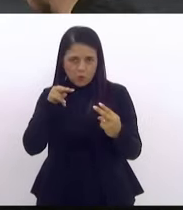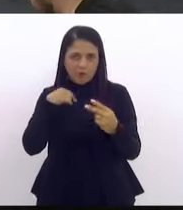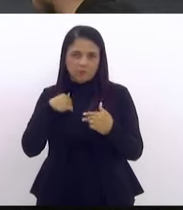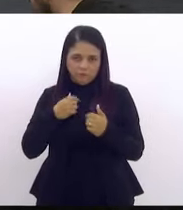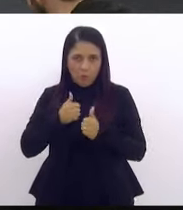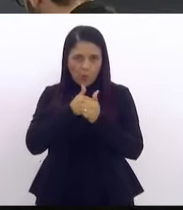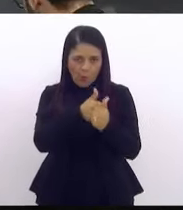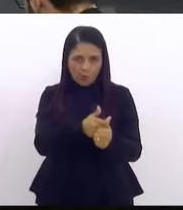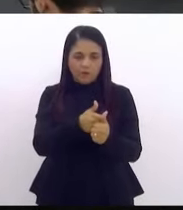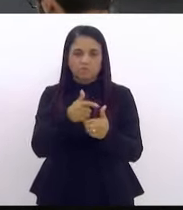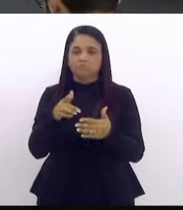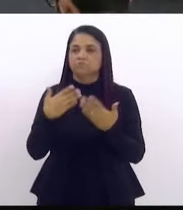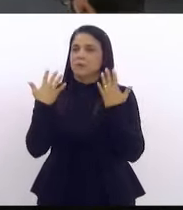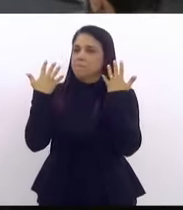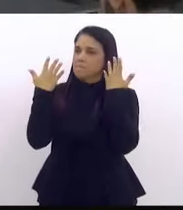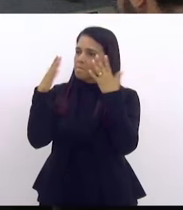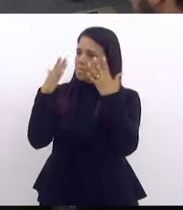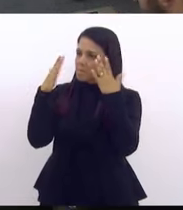Parabéns pela revista.